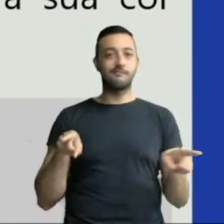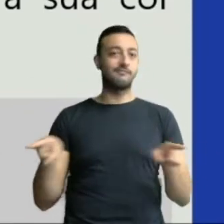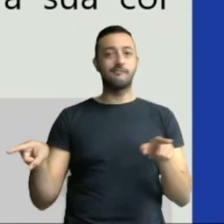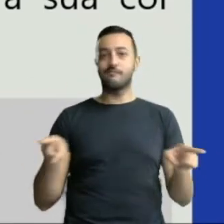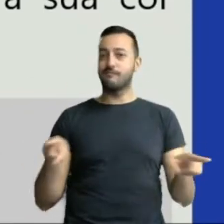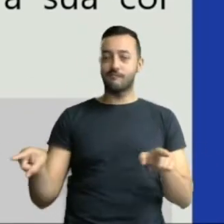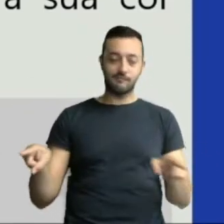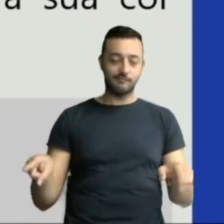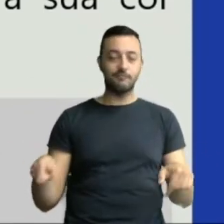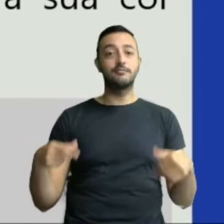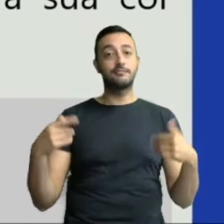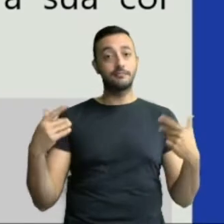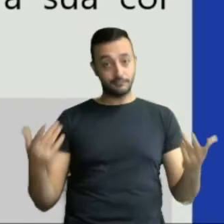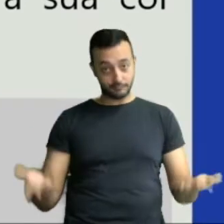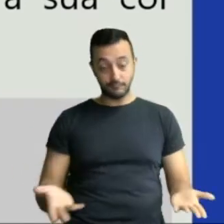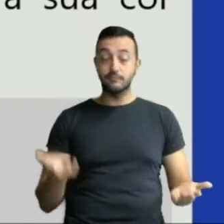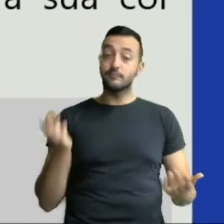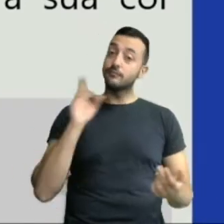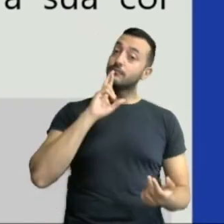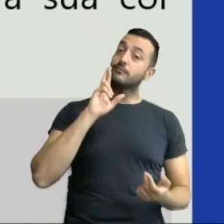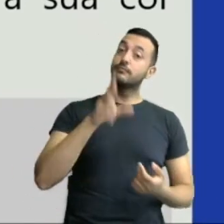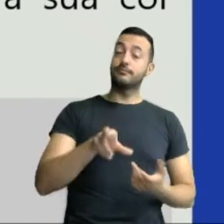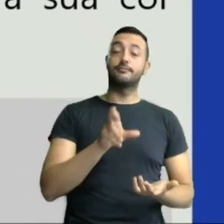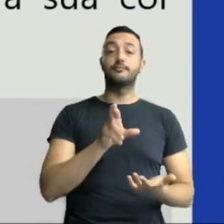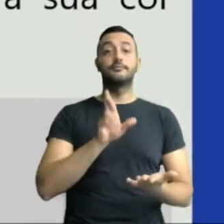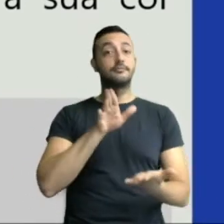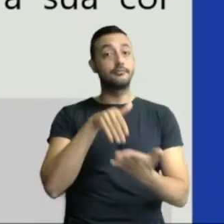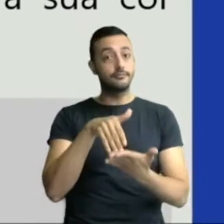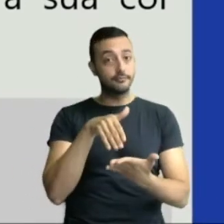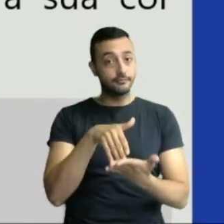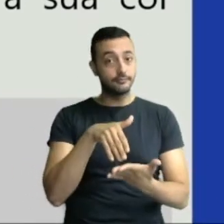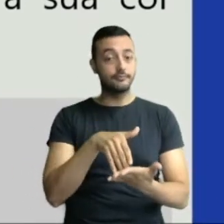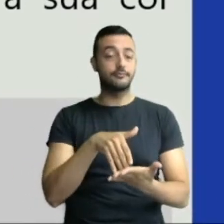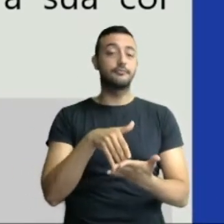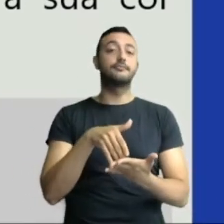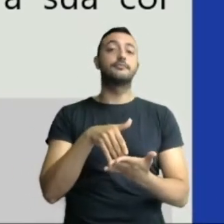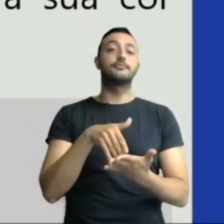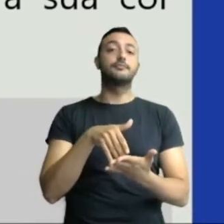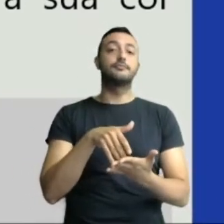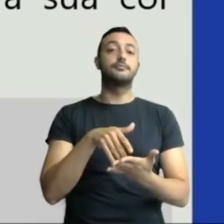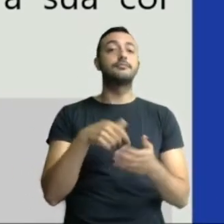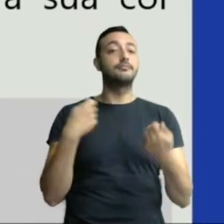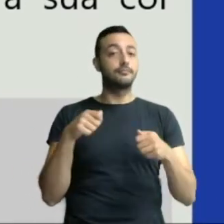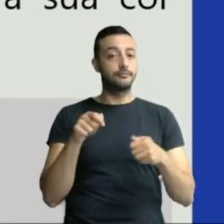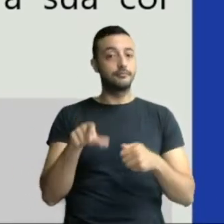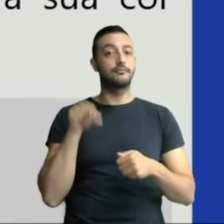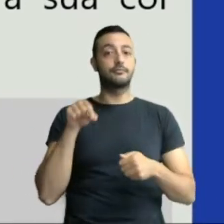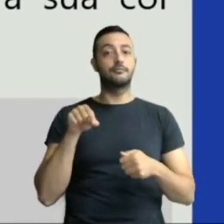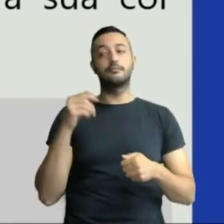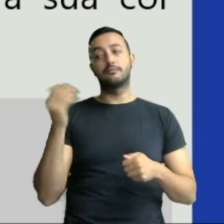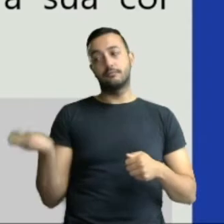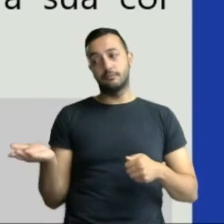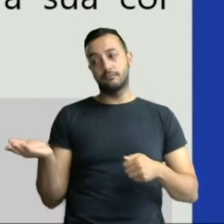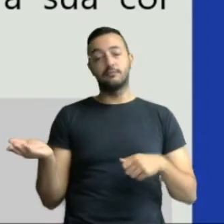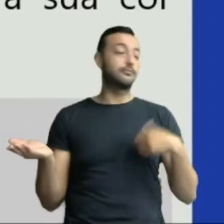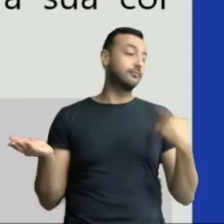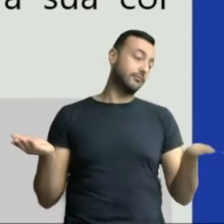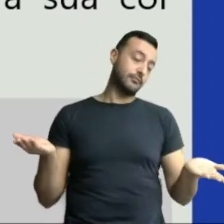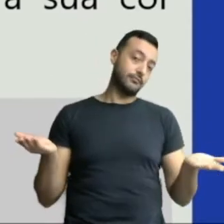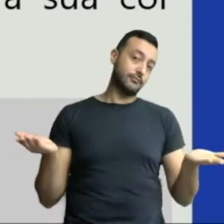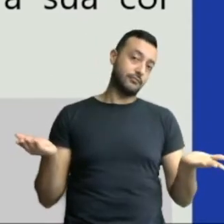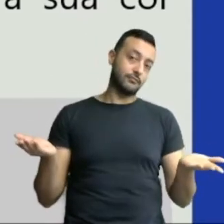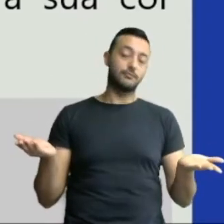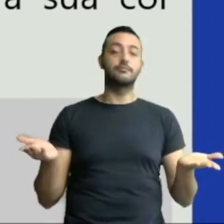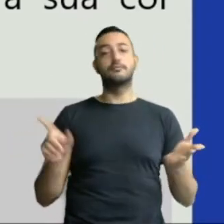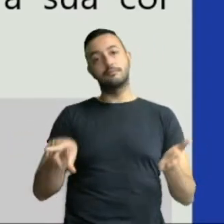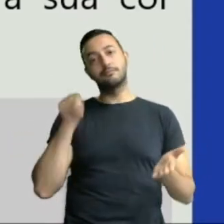ou verde. Então, a resposta está sendo limitada. Eu vou ter que escolher entre o azul ou entre o